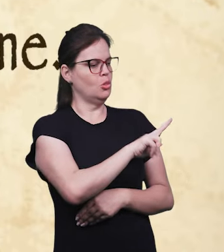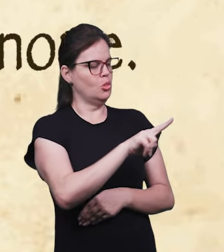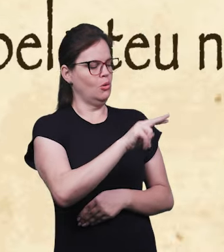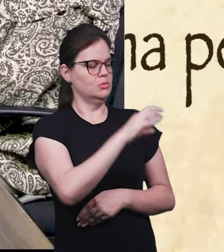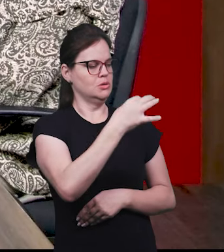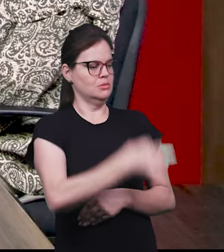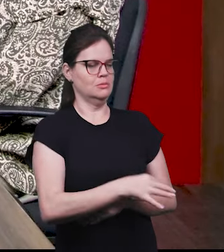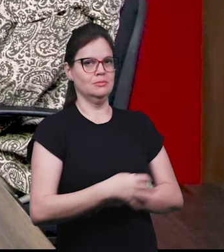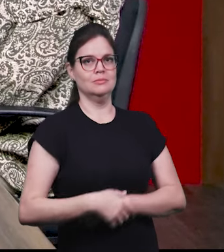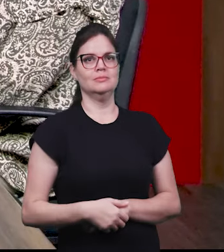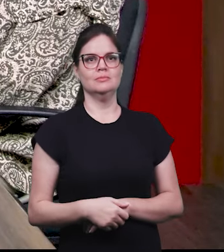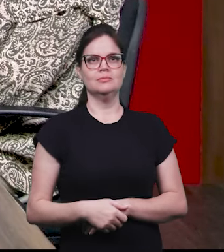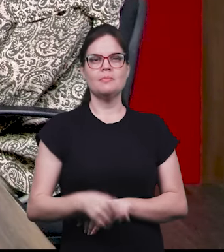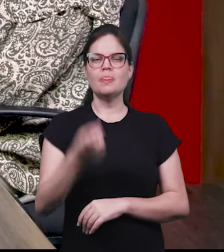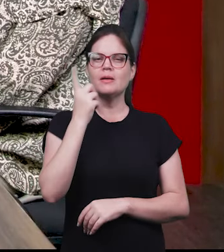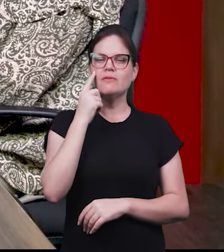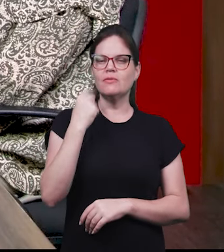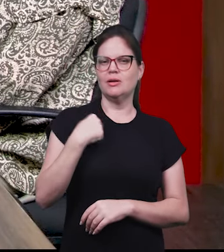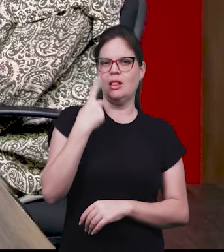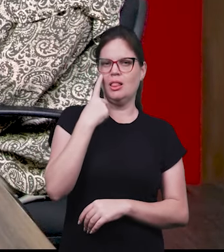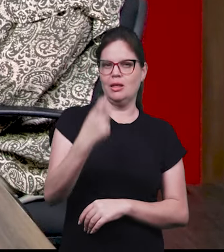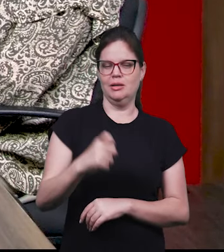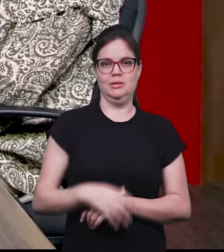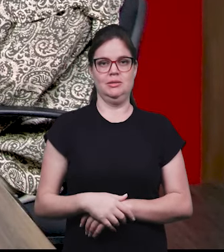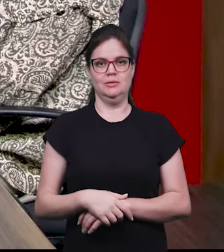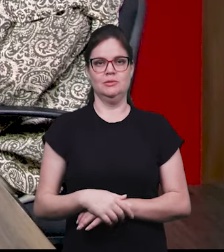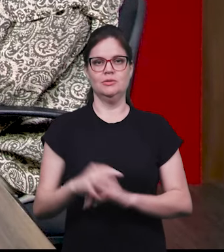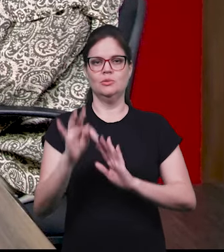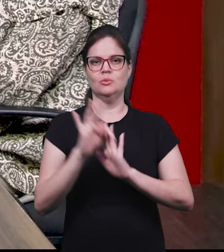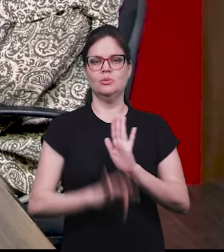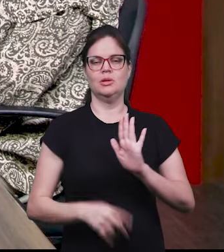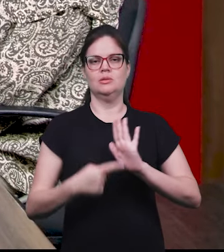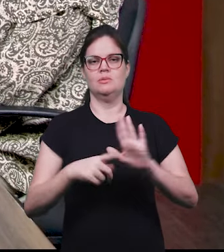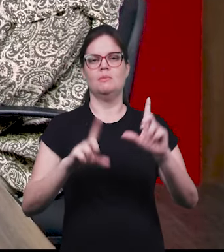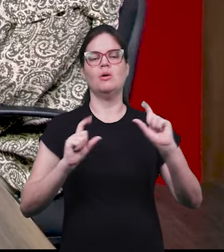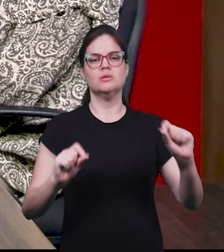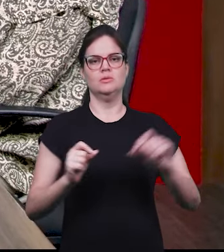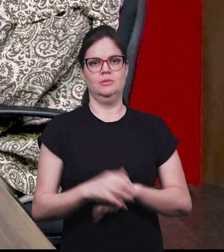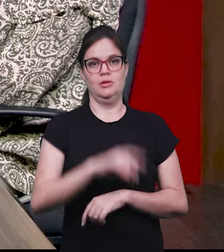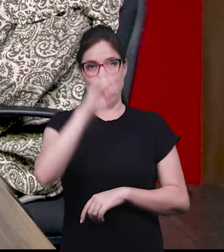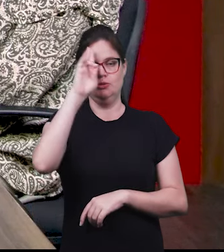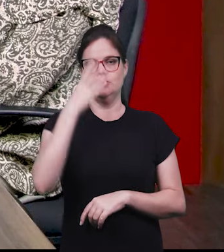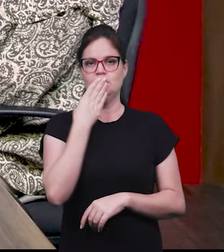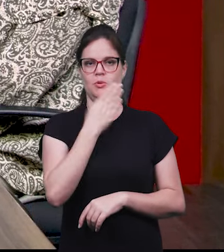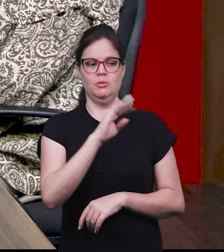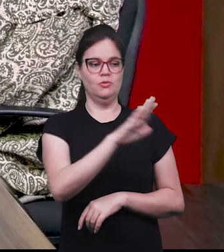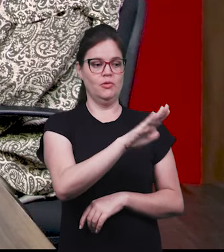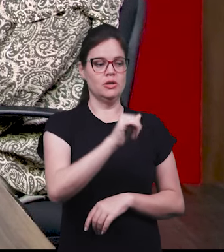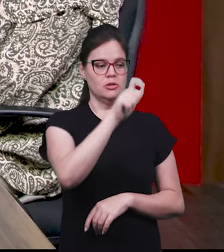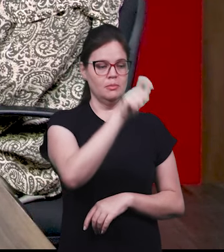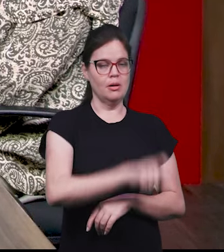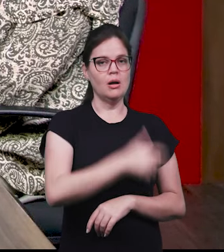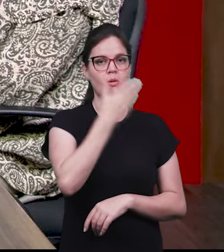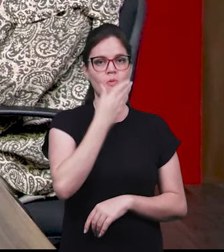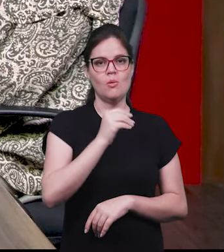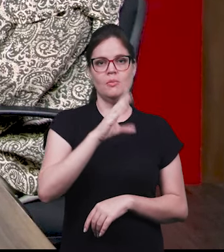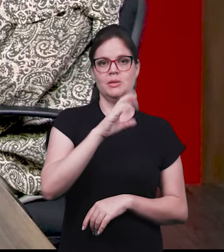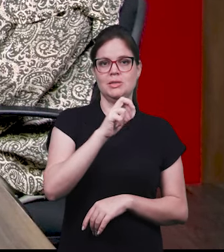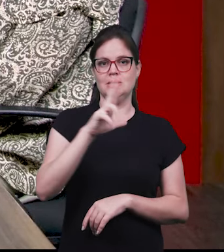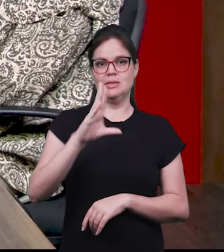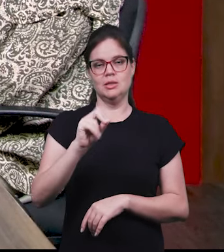teu nome. Interessante só lembrar esse texto, aqui a promessa que o Senhor levantaria Ciro. Essa promessa,